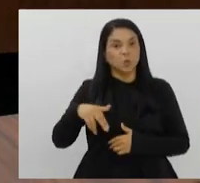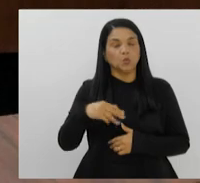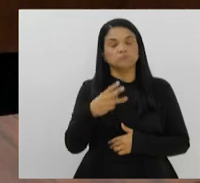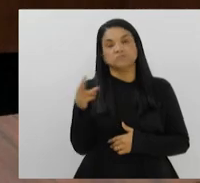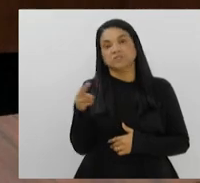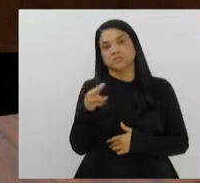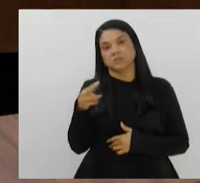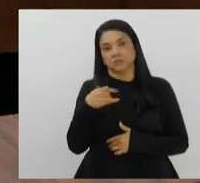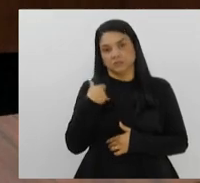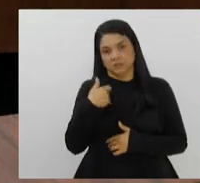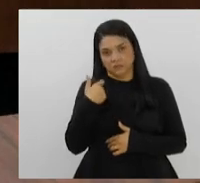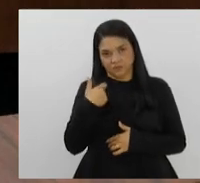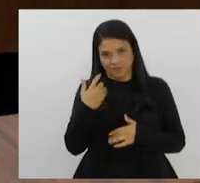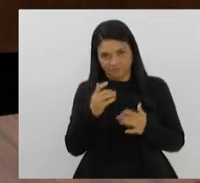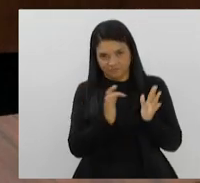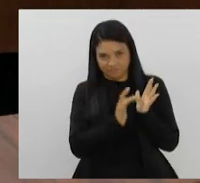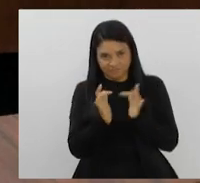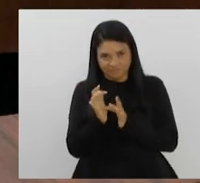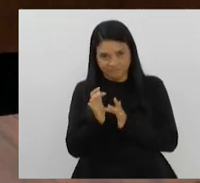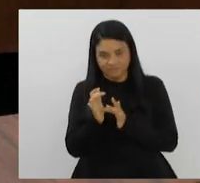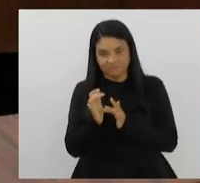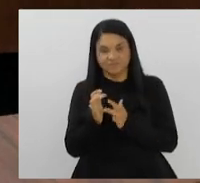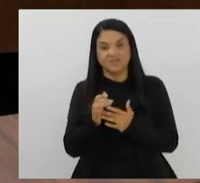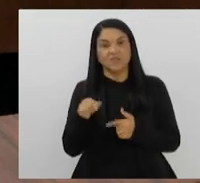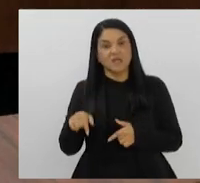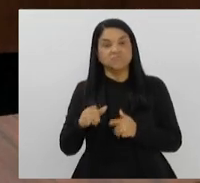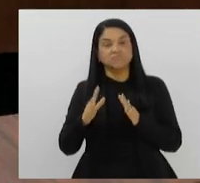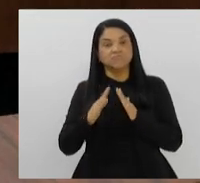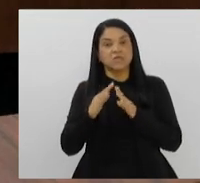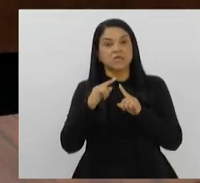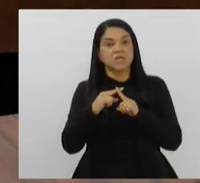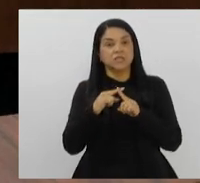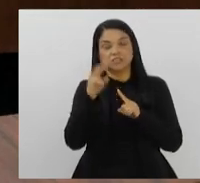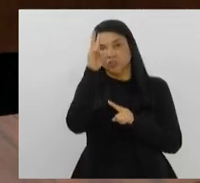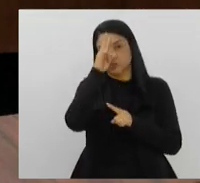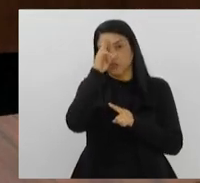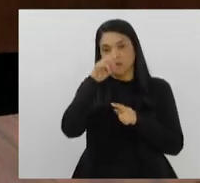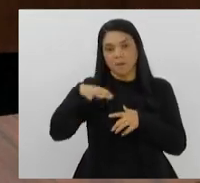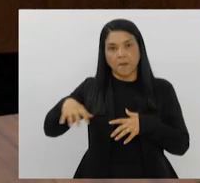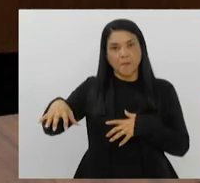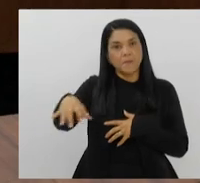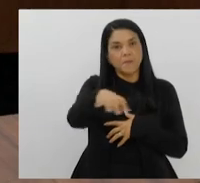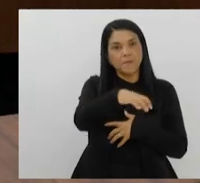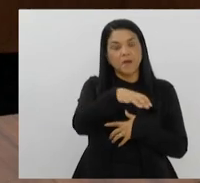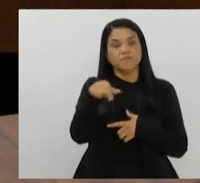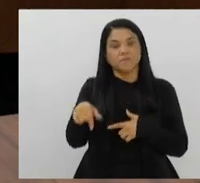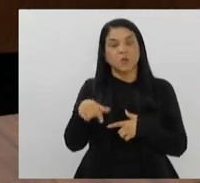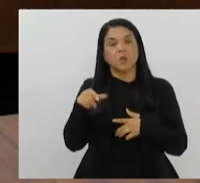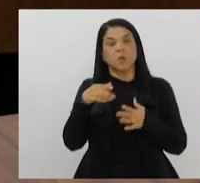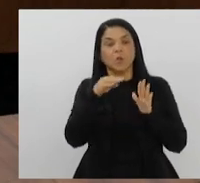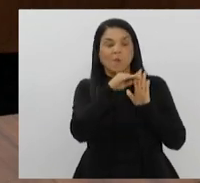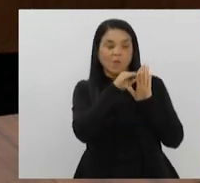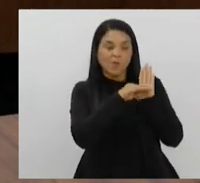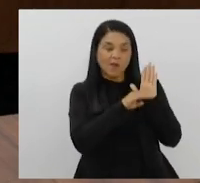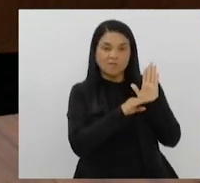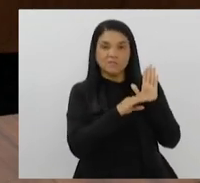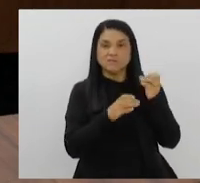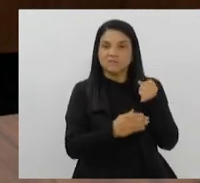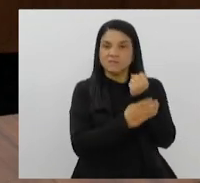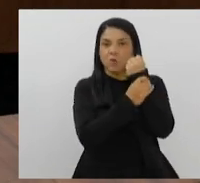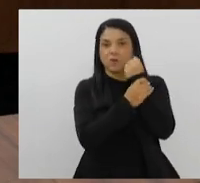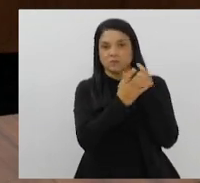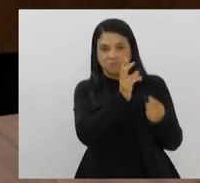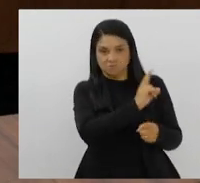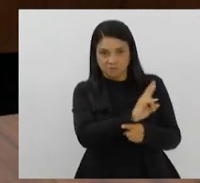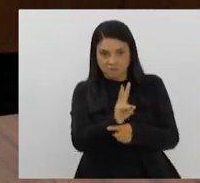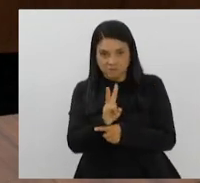históricas, o Líbano. Então, o programa é Segurança Presente. E para